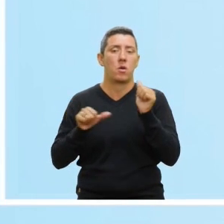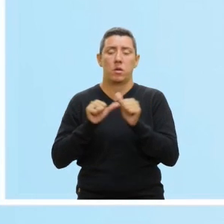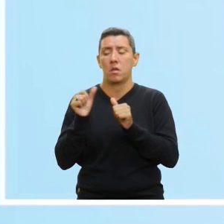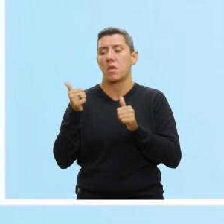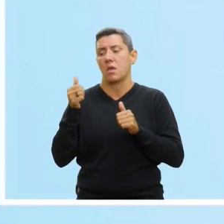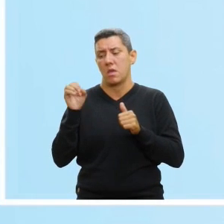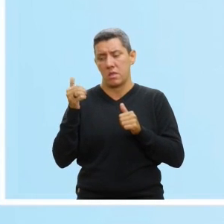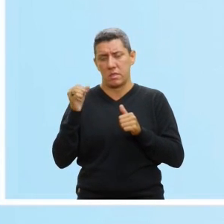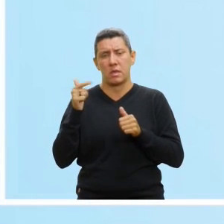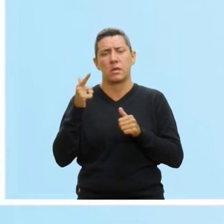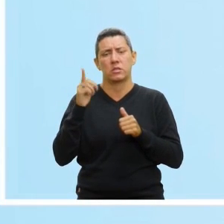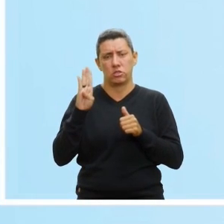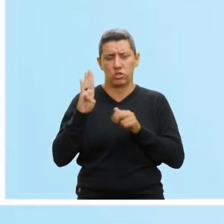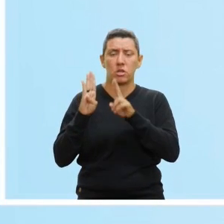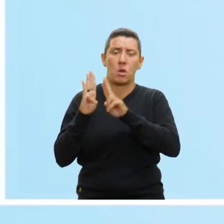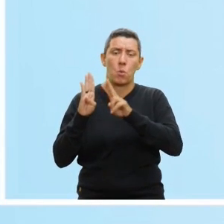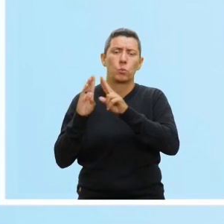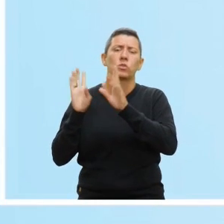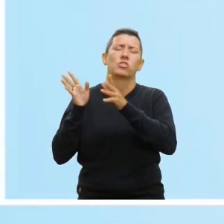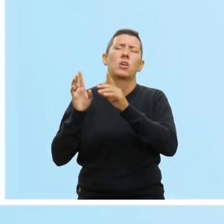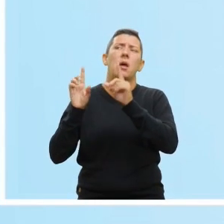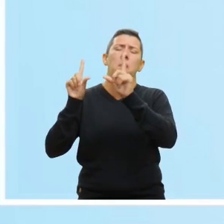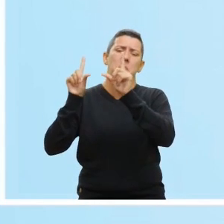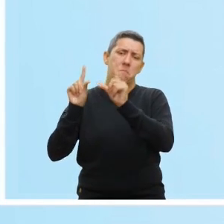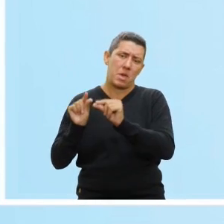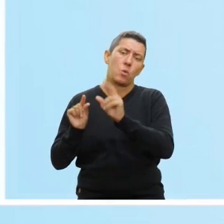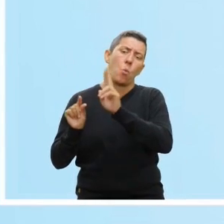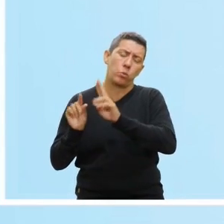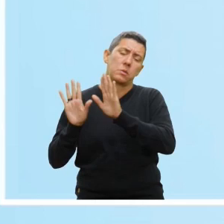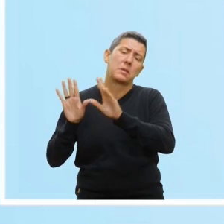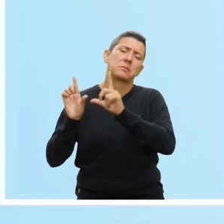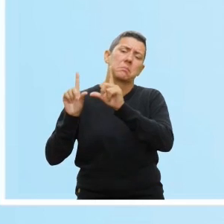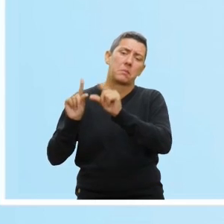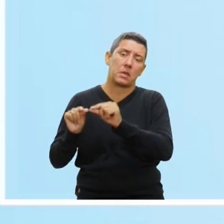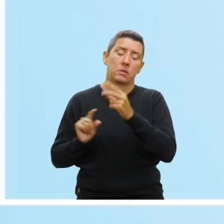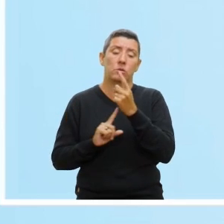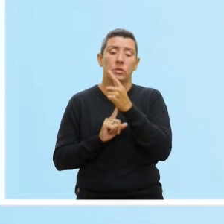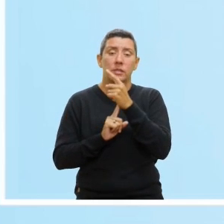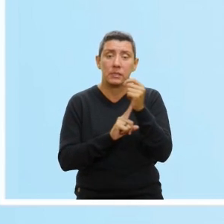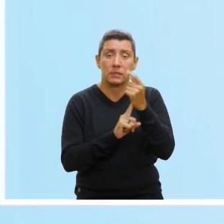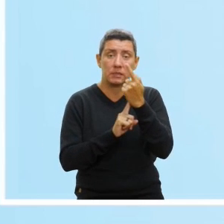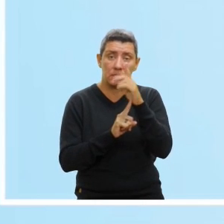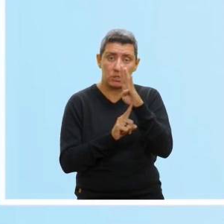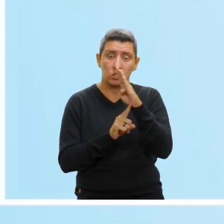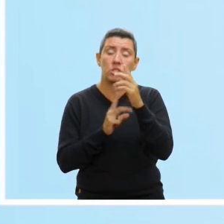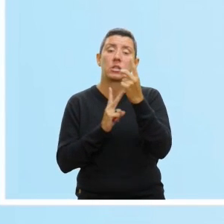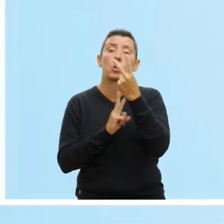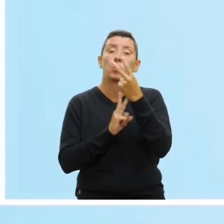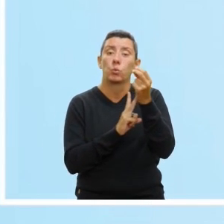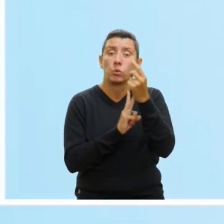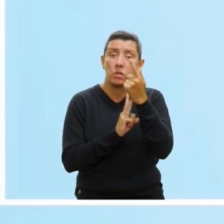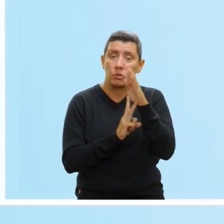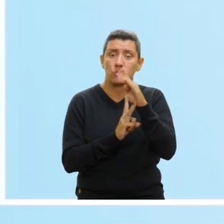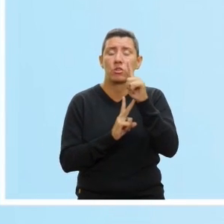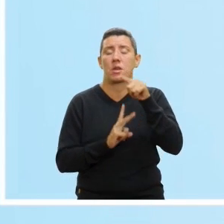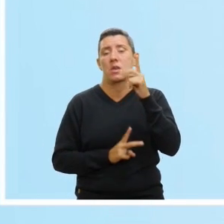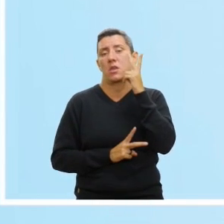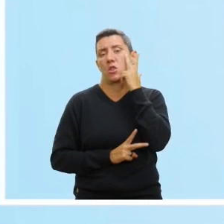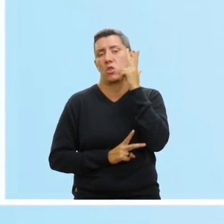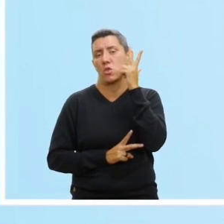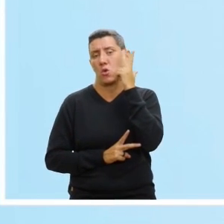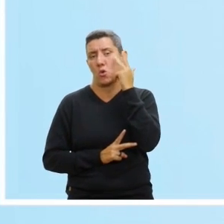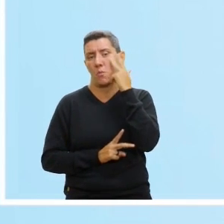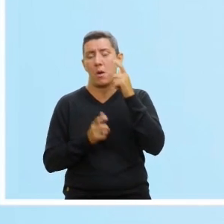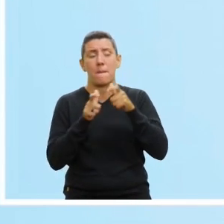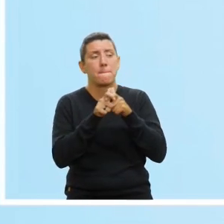é muito utilizado, mas ele está diminuindo bastante. O 100 GB e o 200 GB já é prateleira, né? Já é muito comum. A maioria dos